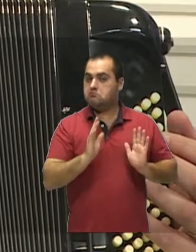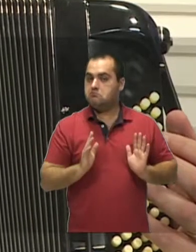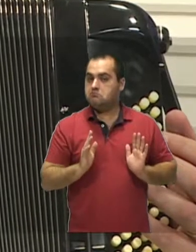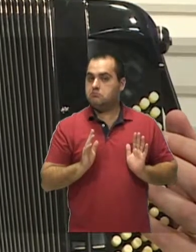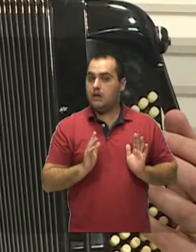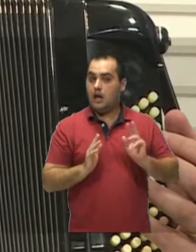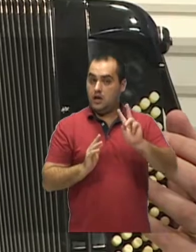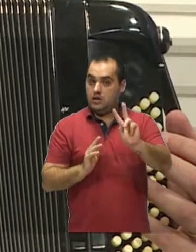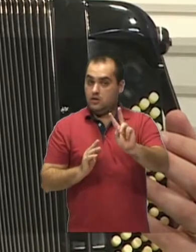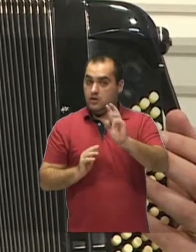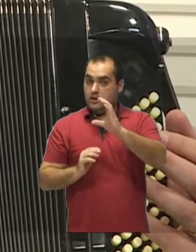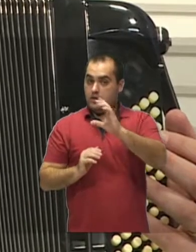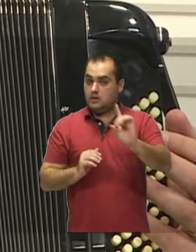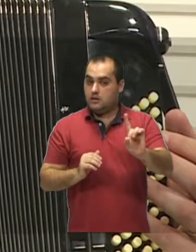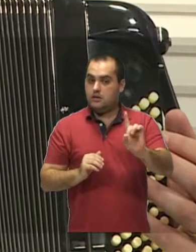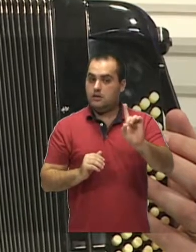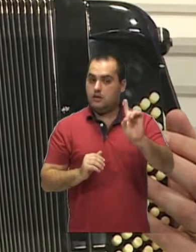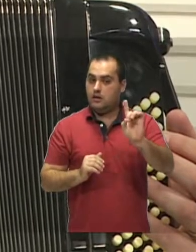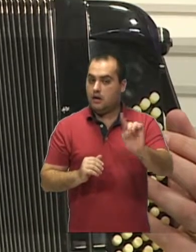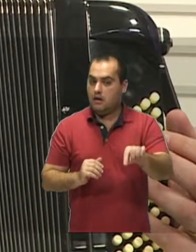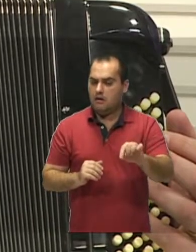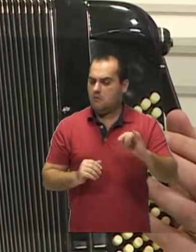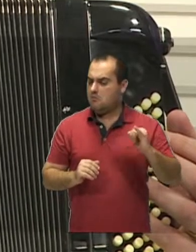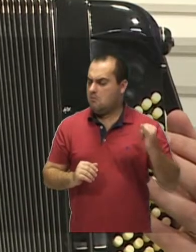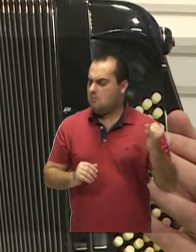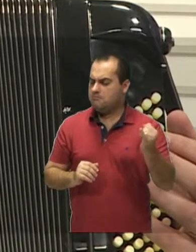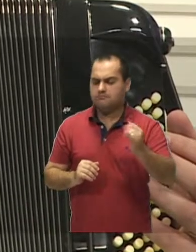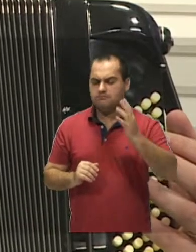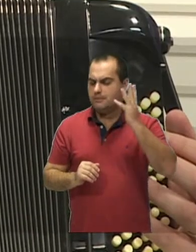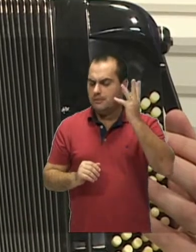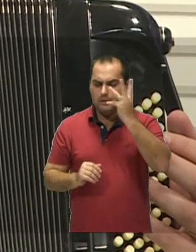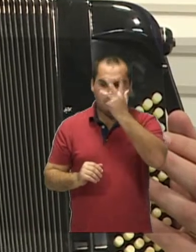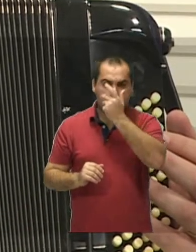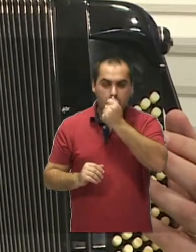Esses 2 CDs são peças magníficas,